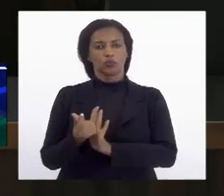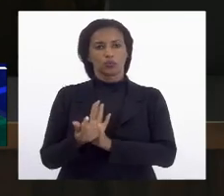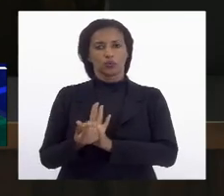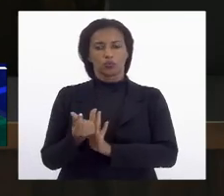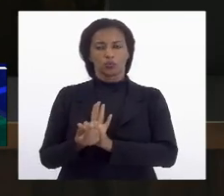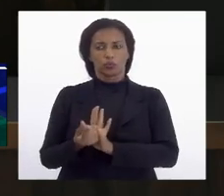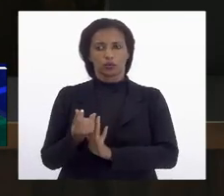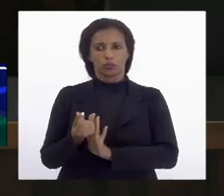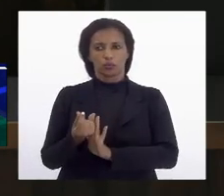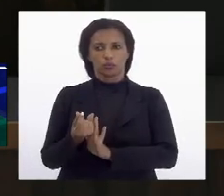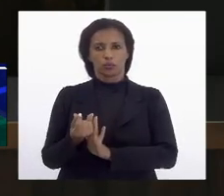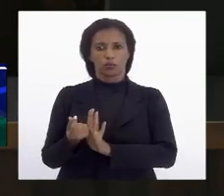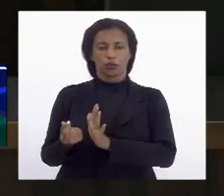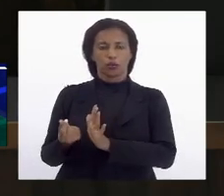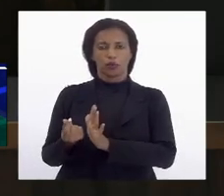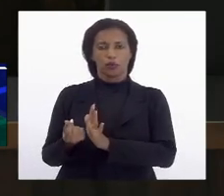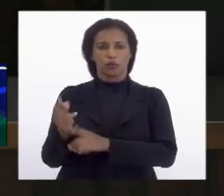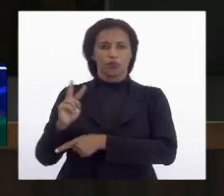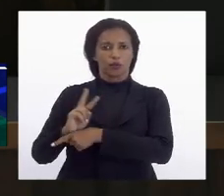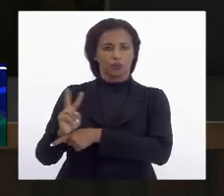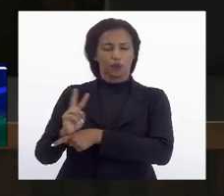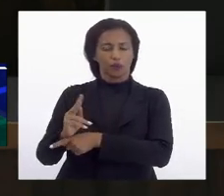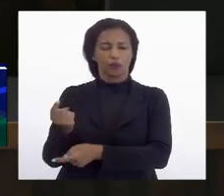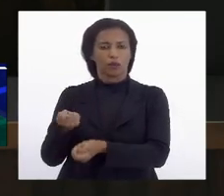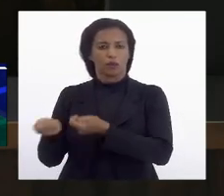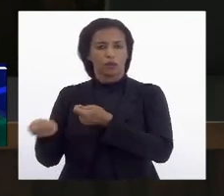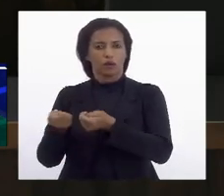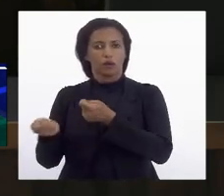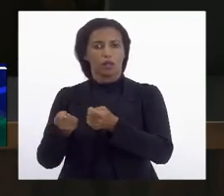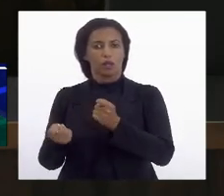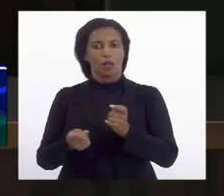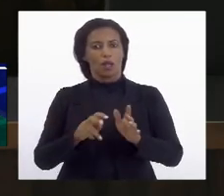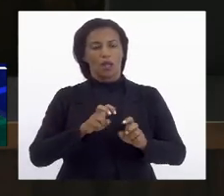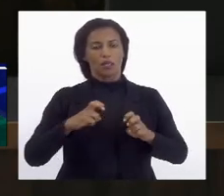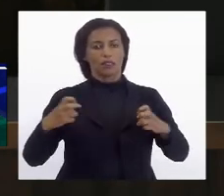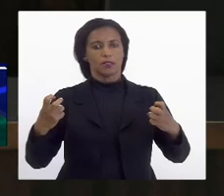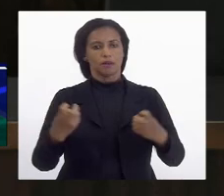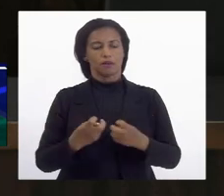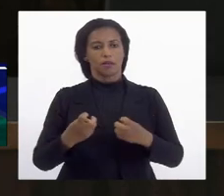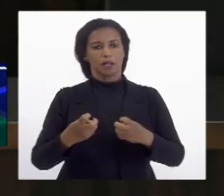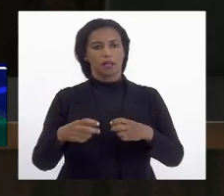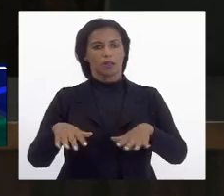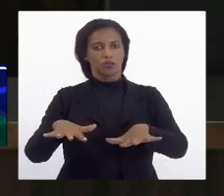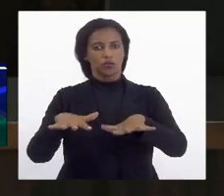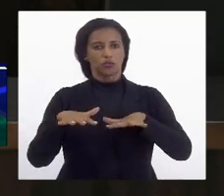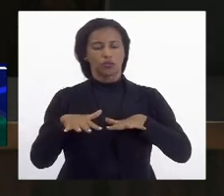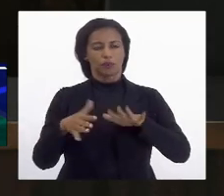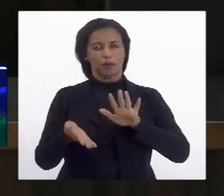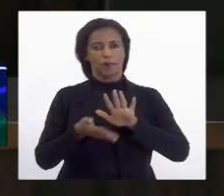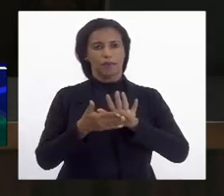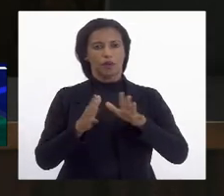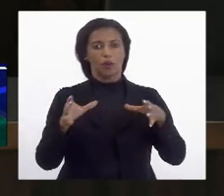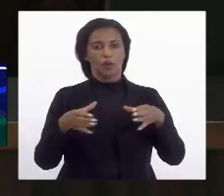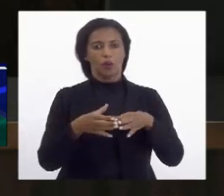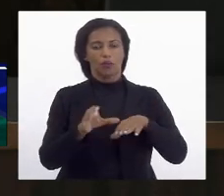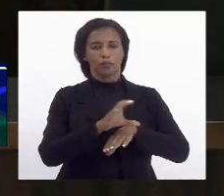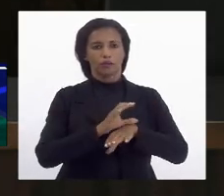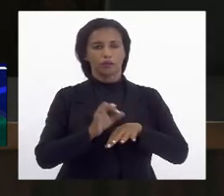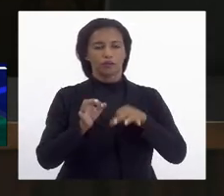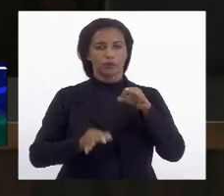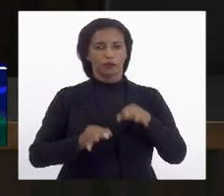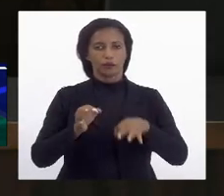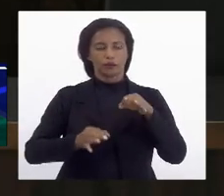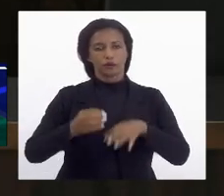financeiro financeiro financeira as emendas de plenário para emitir parecer pela Constituição e Justiça